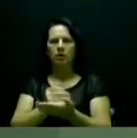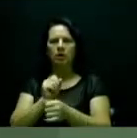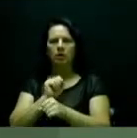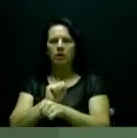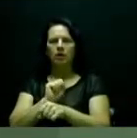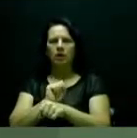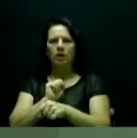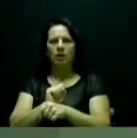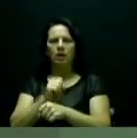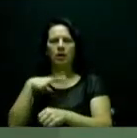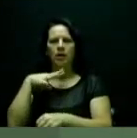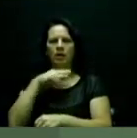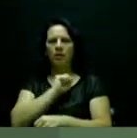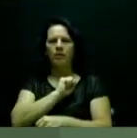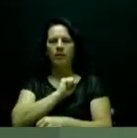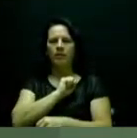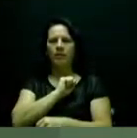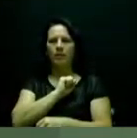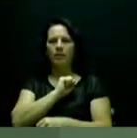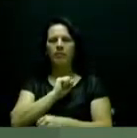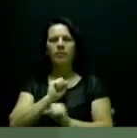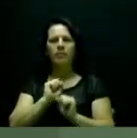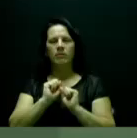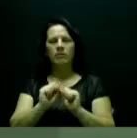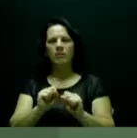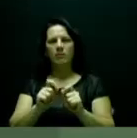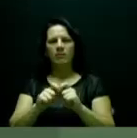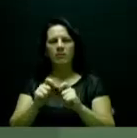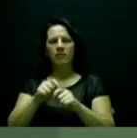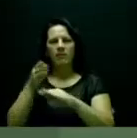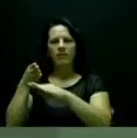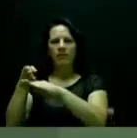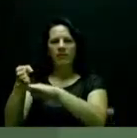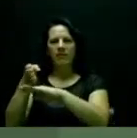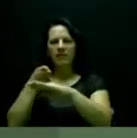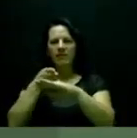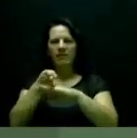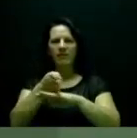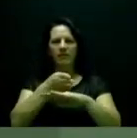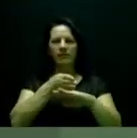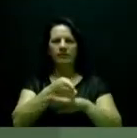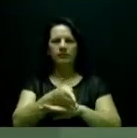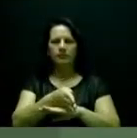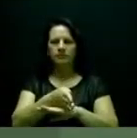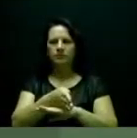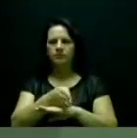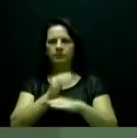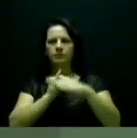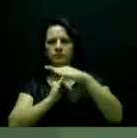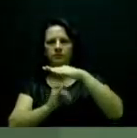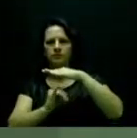espera que em breve possamos fazer uma visita à instituição